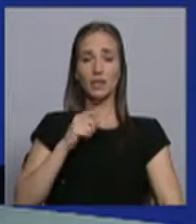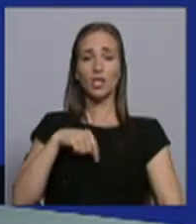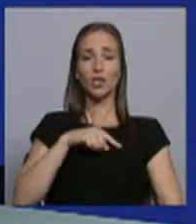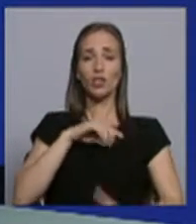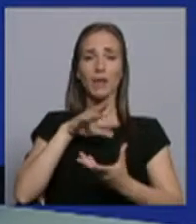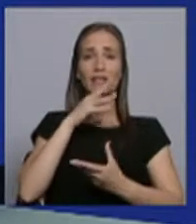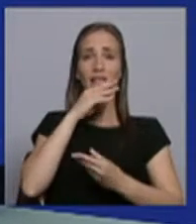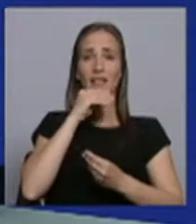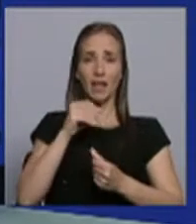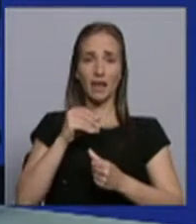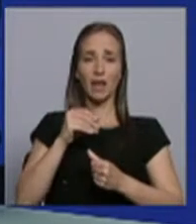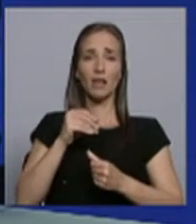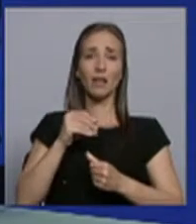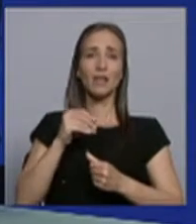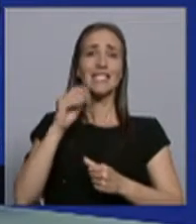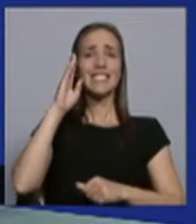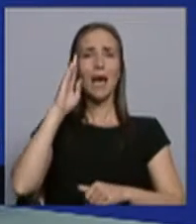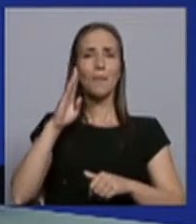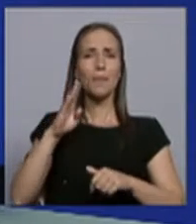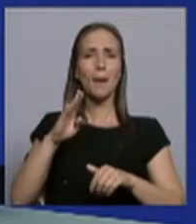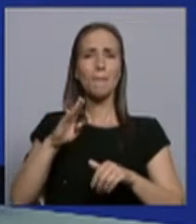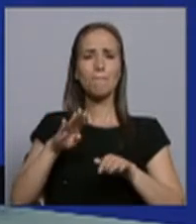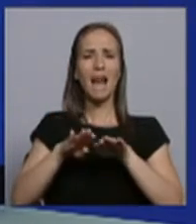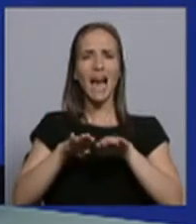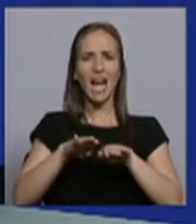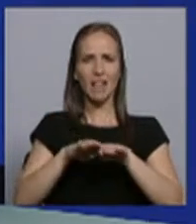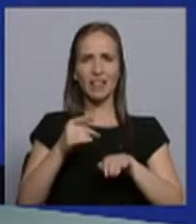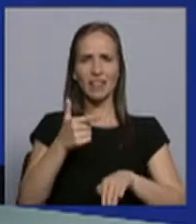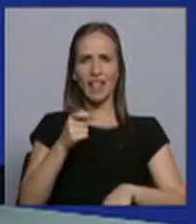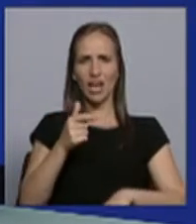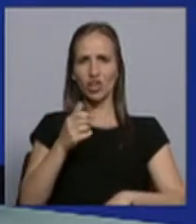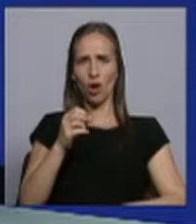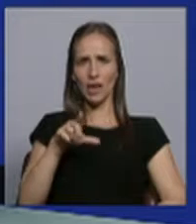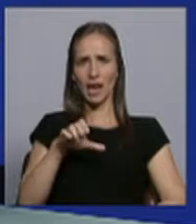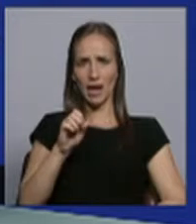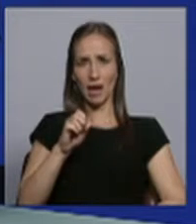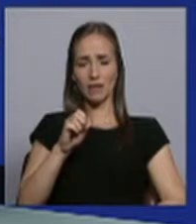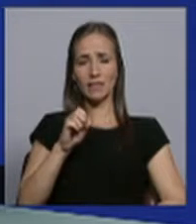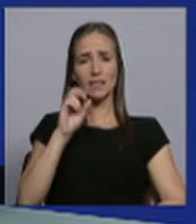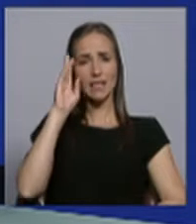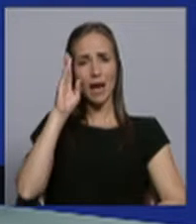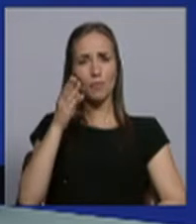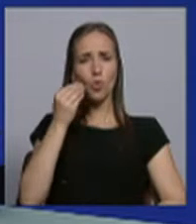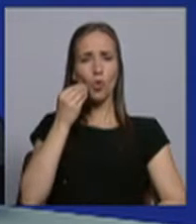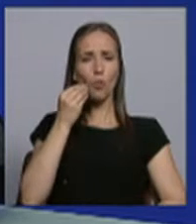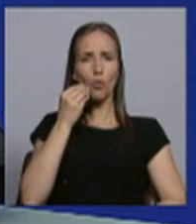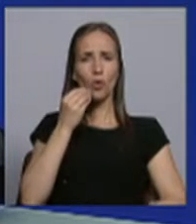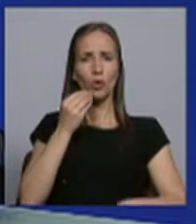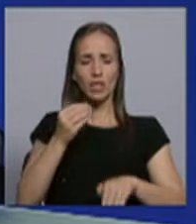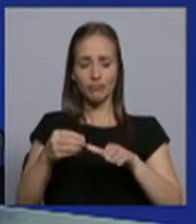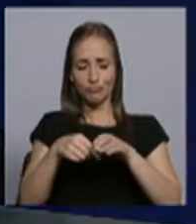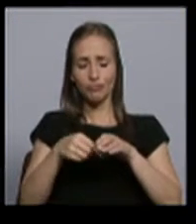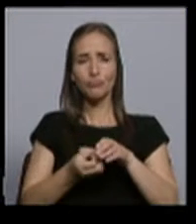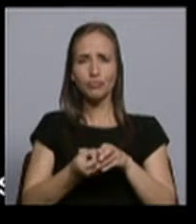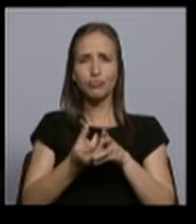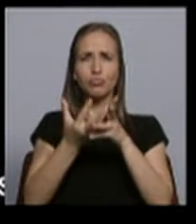escola primária das placas tectónicas do nosso planeta que são fundamentais para percebermos como é que a energia vem do interior para o exterior e que também são fundamentais para a